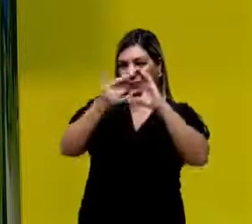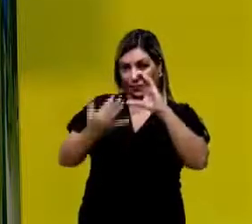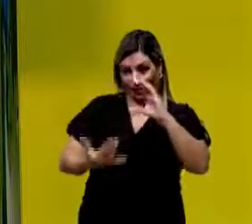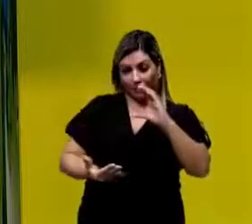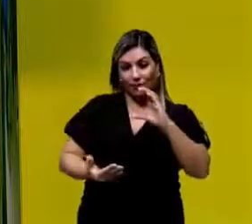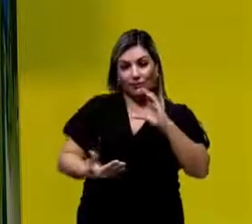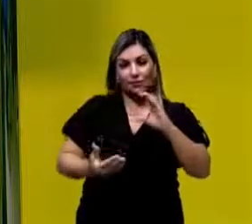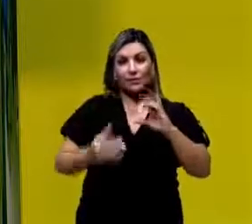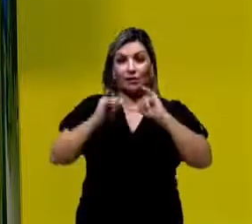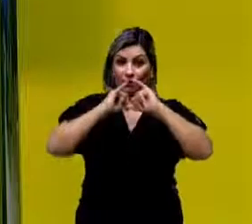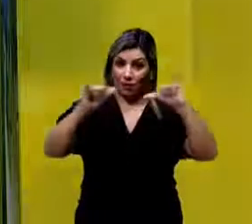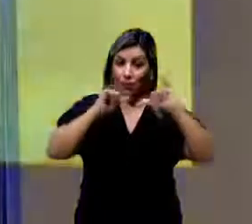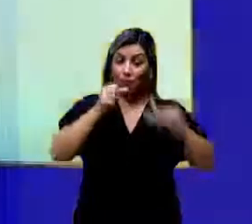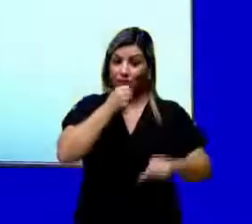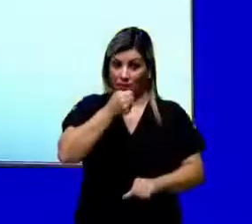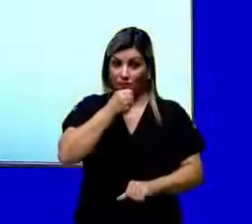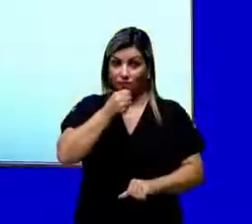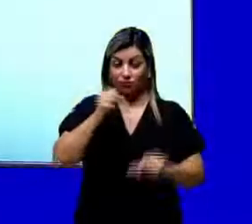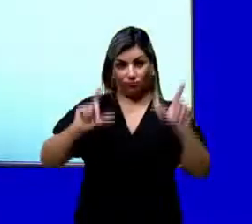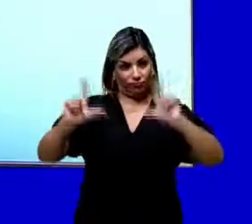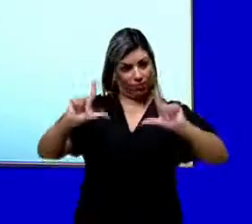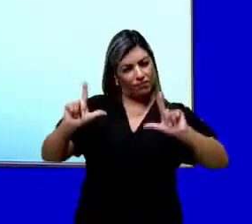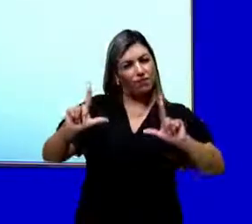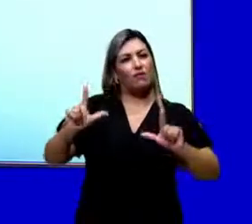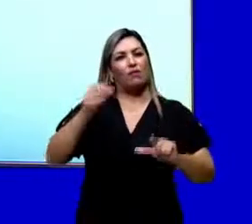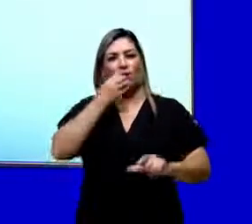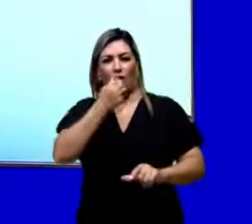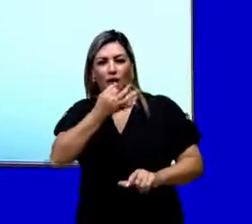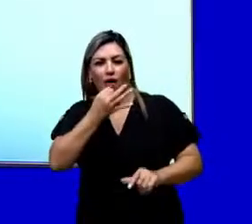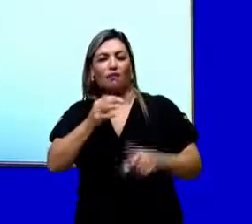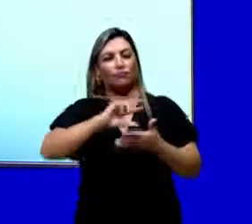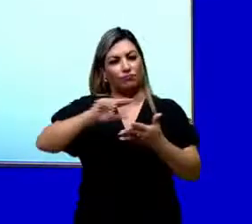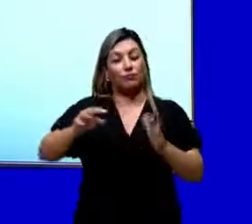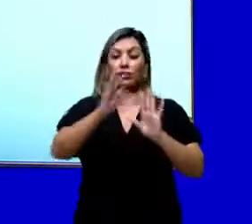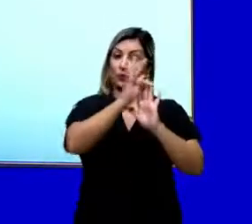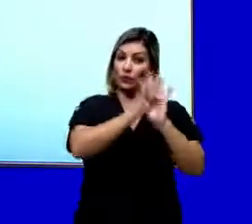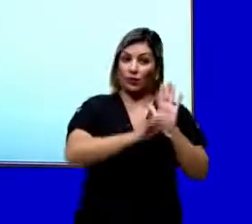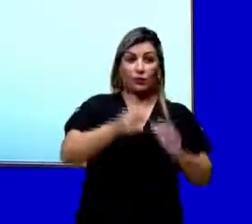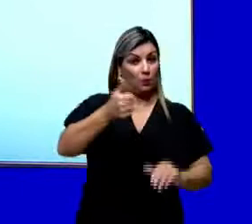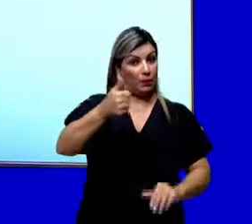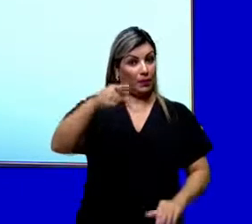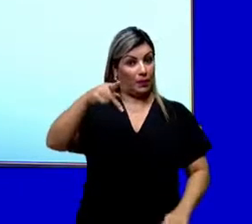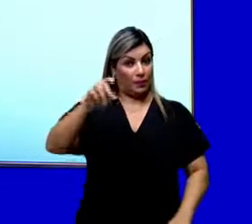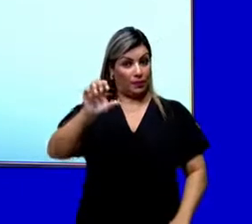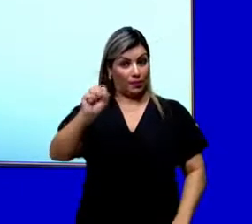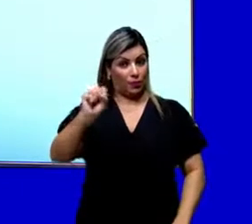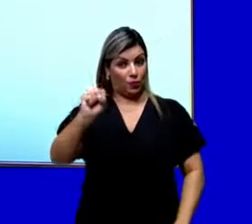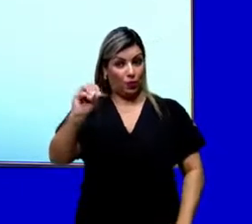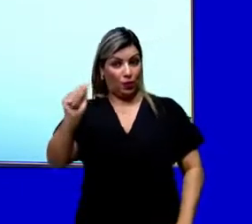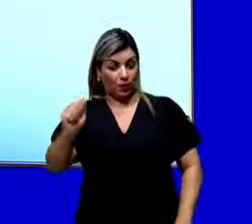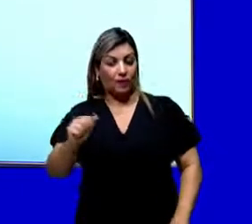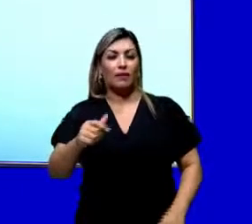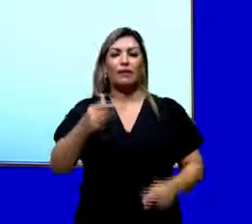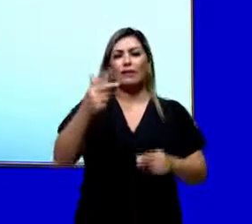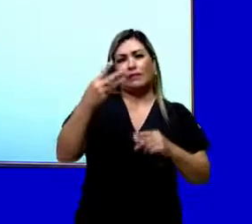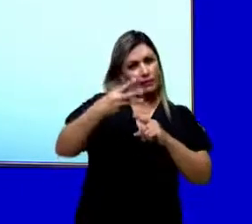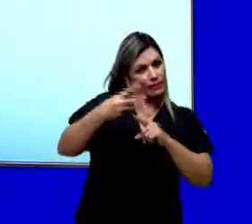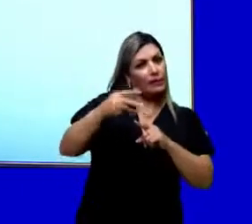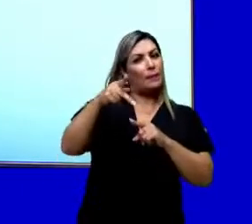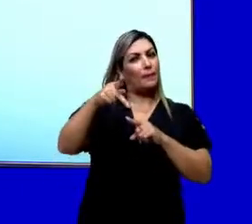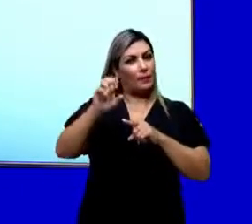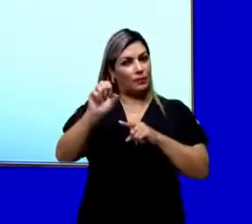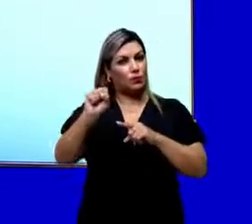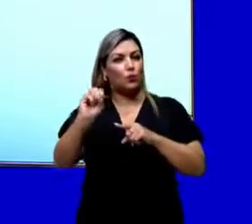características da reportagem são os textos são em primeira pessoa e terceira pessoa né